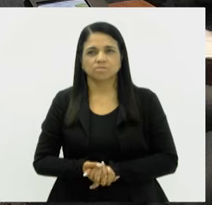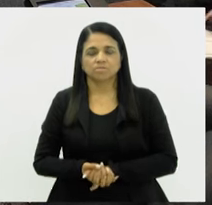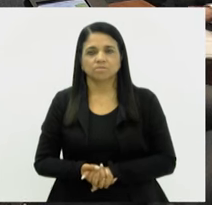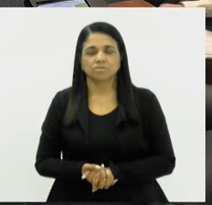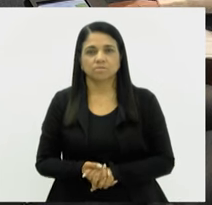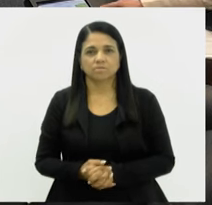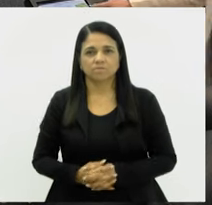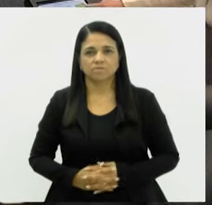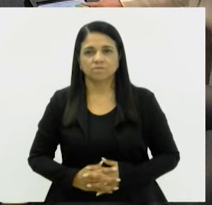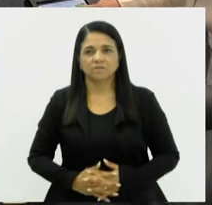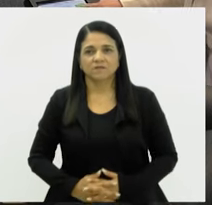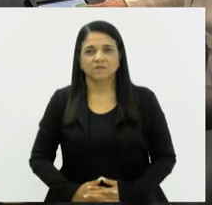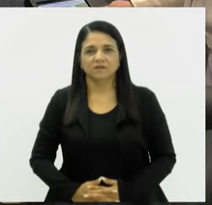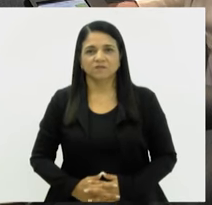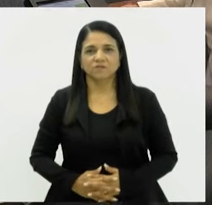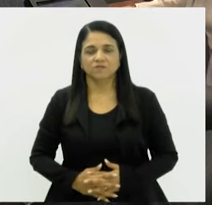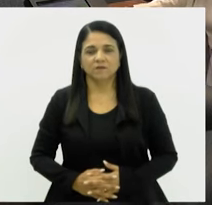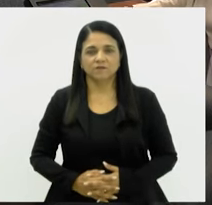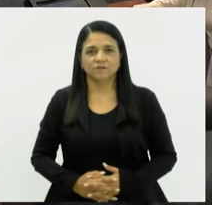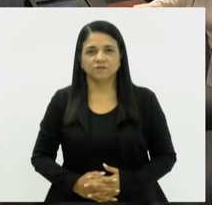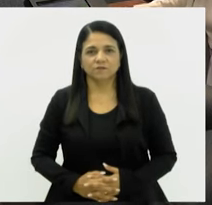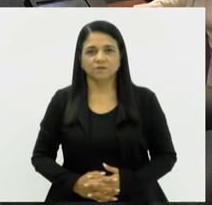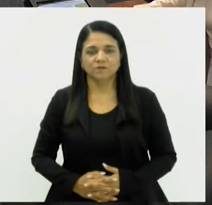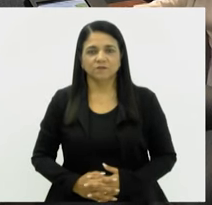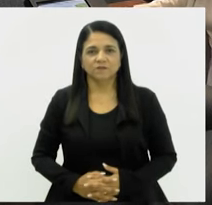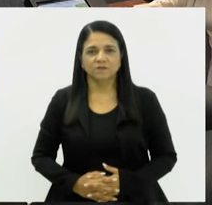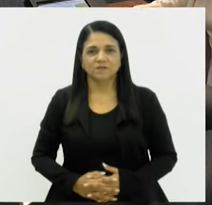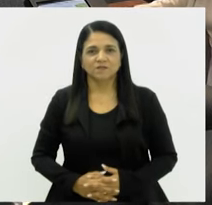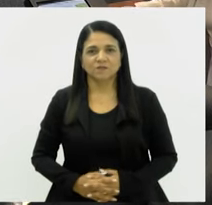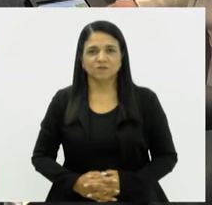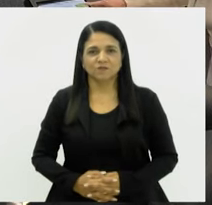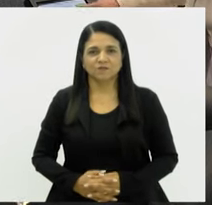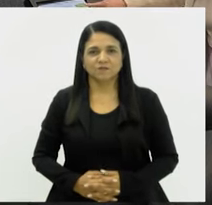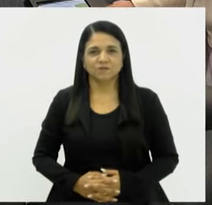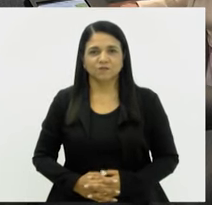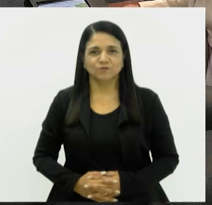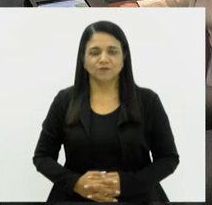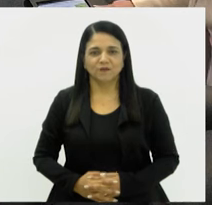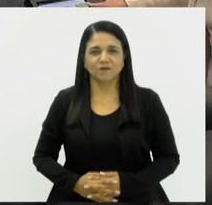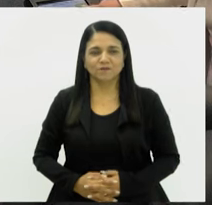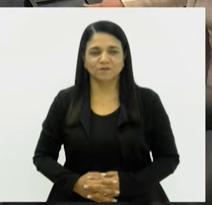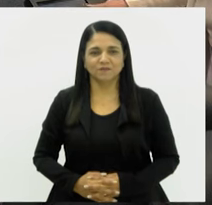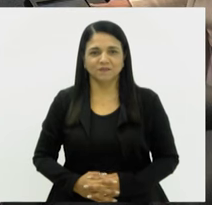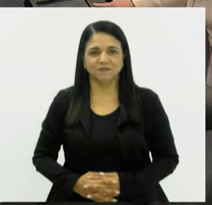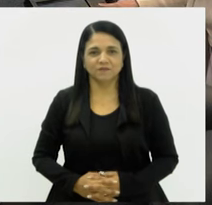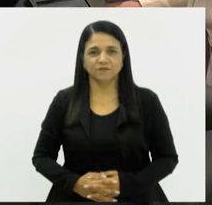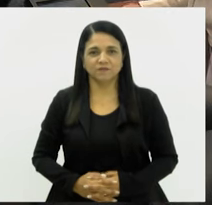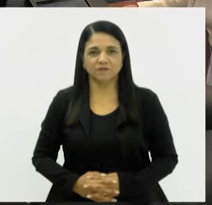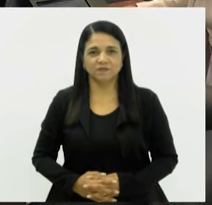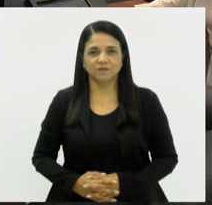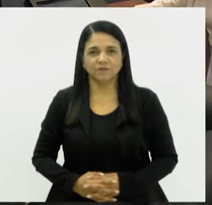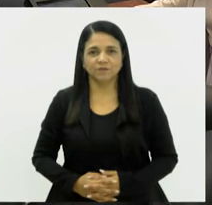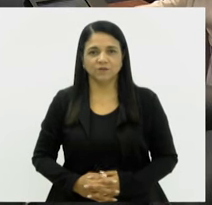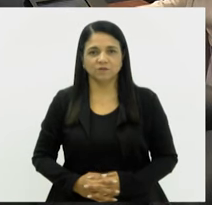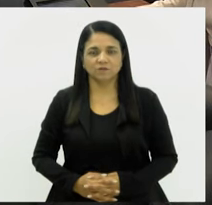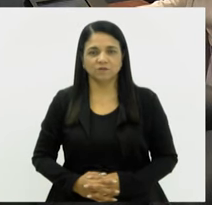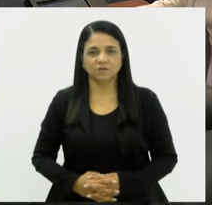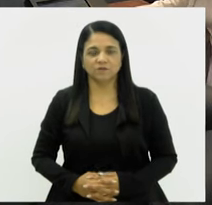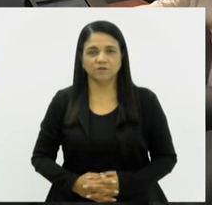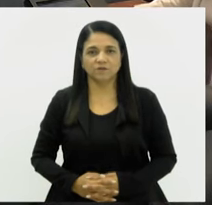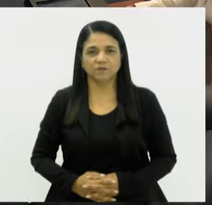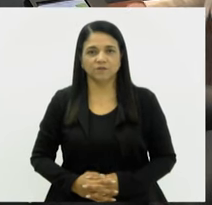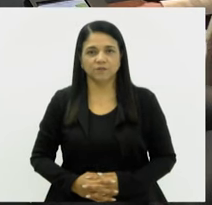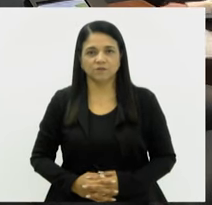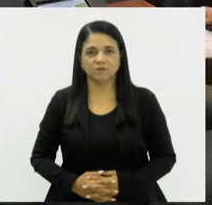Dá um jeito no MP, eu quero falar contigo. Não tem ninguém para fazer o papel que a menina faz lá. Não tem. Não vou, não. Tem que dar um jeito sem ter problema. Então dá